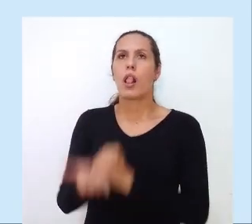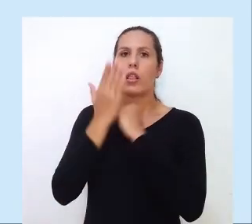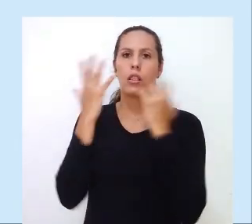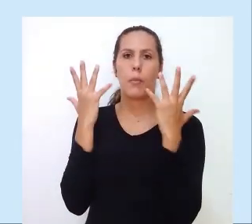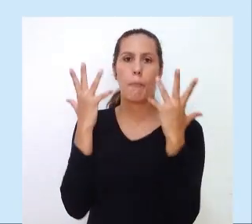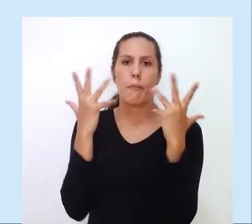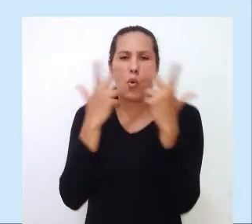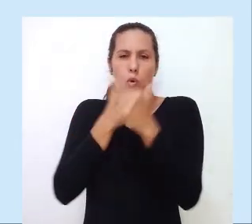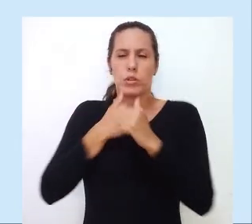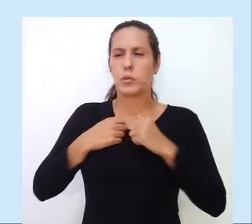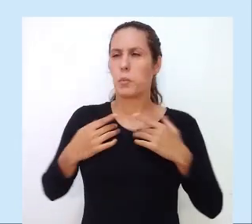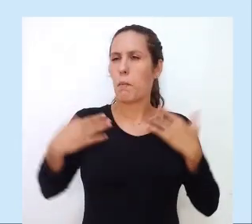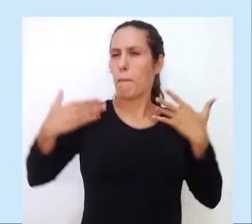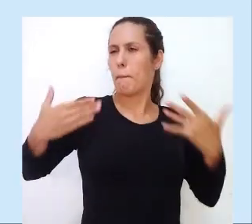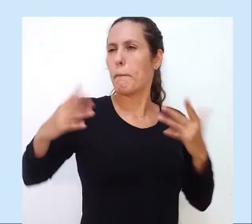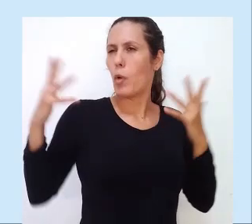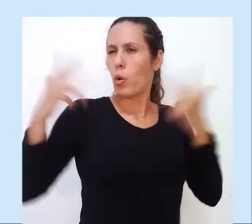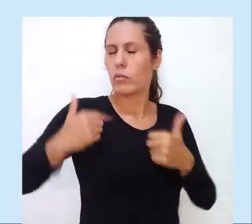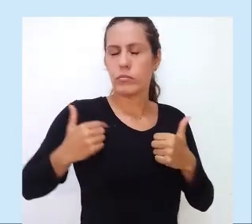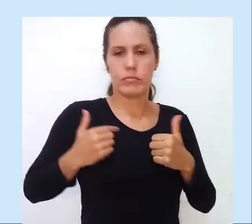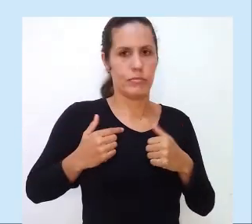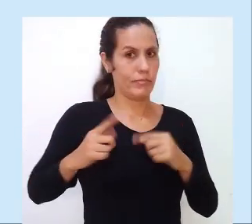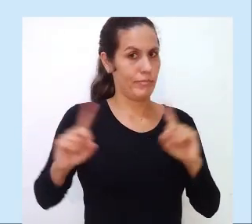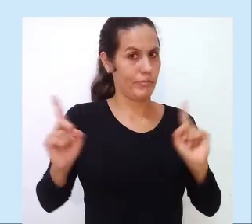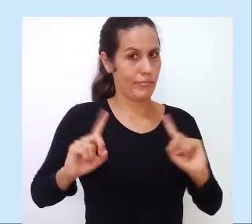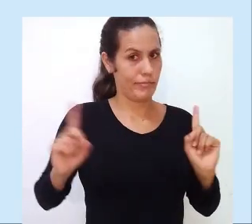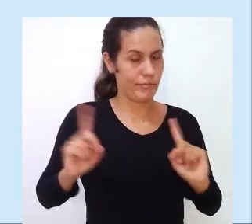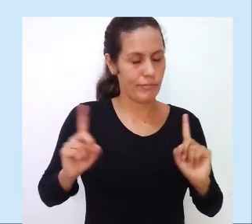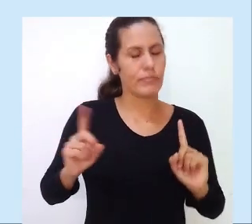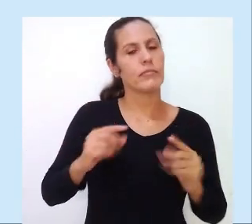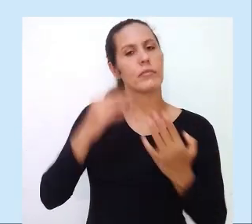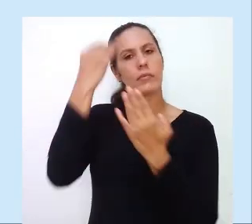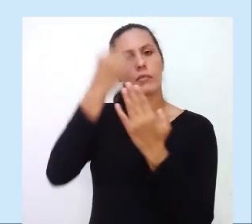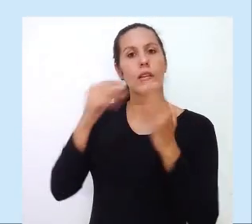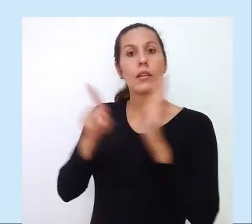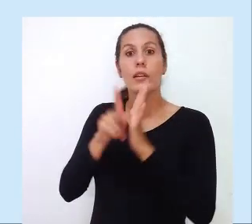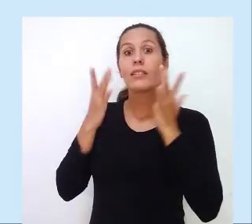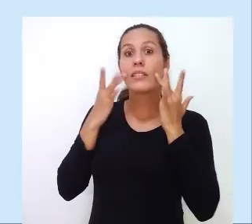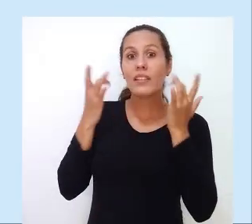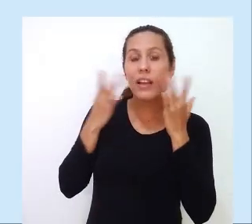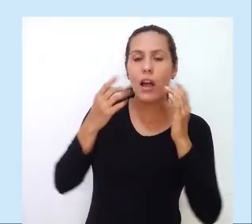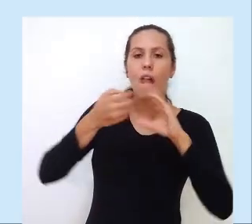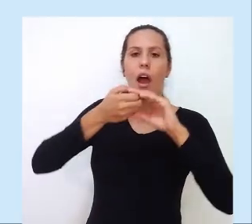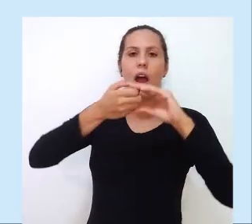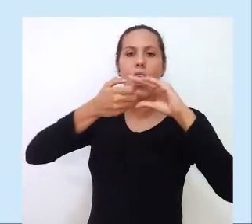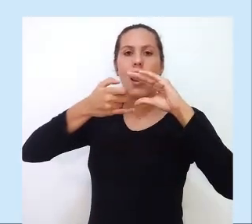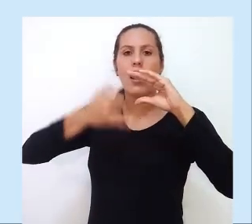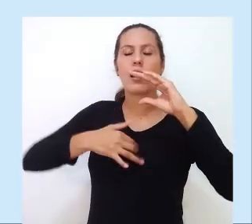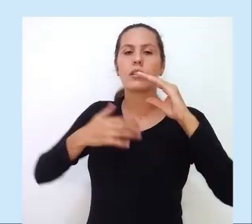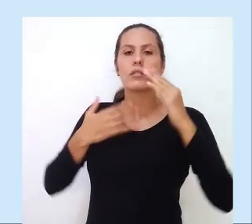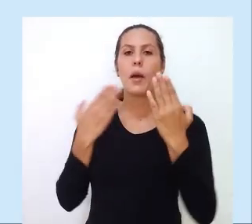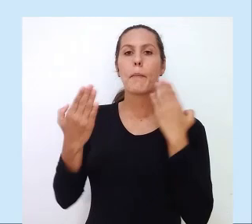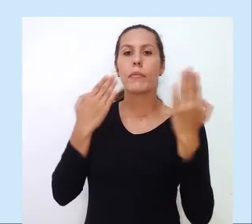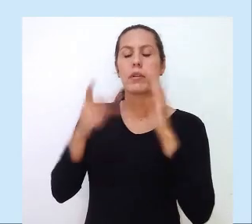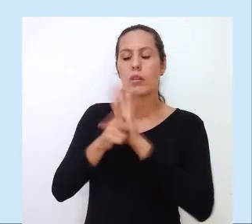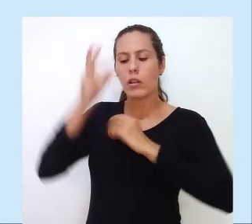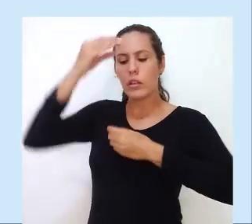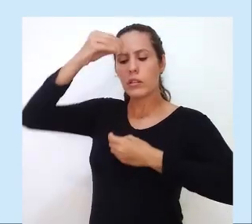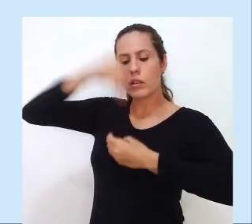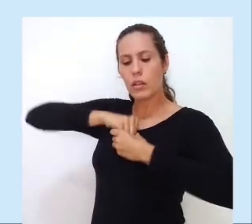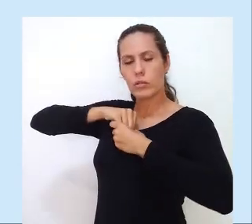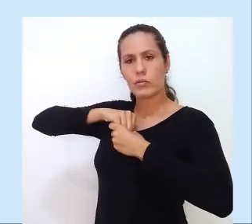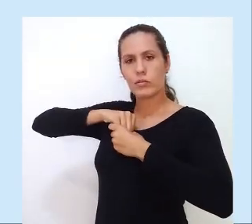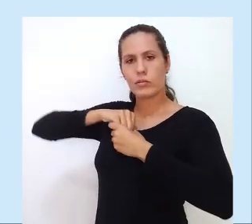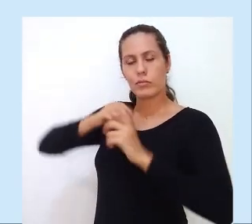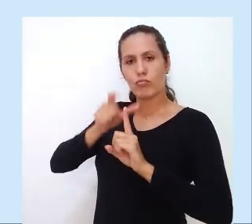bonitinho de frente para o público. A maquiagem teatral, ela traz as características psicológicas do